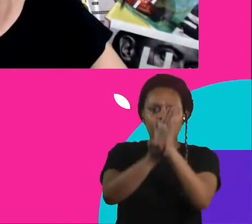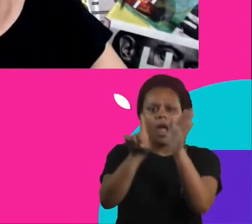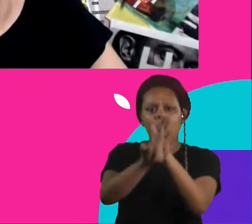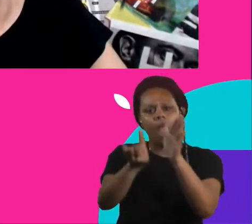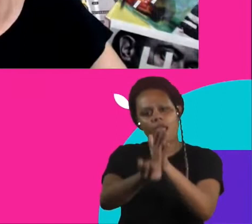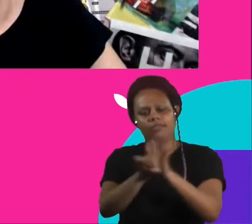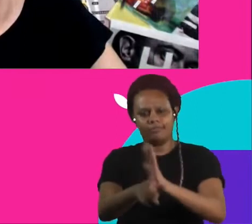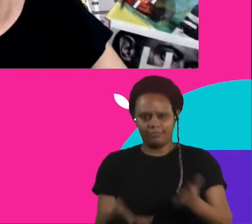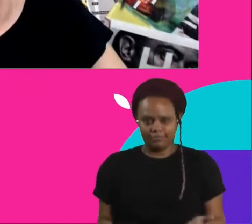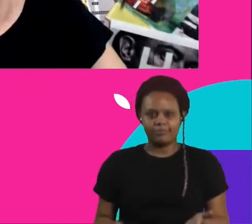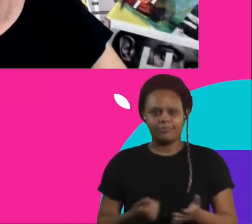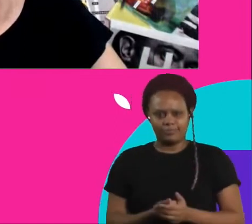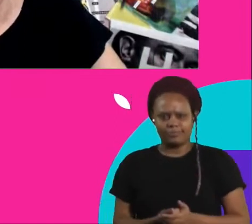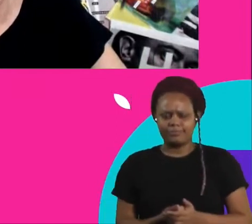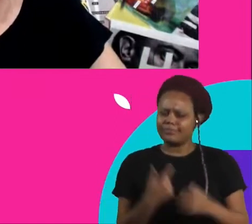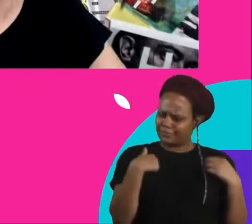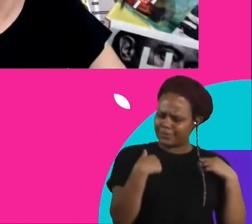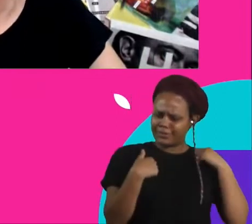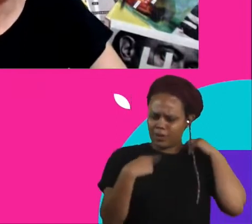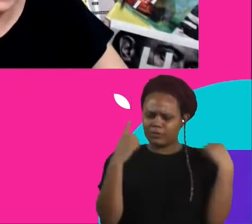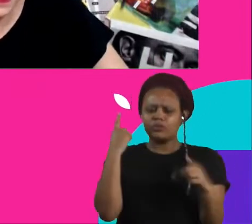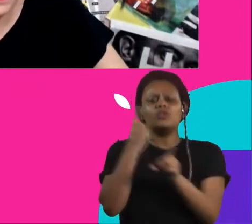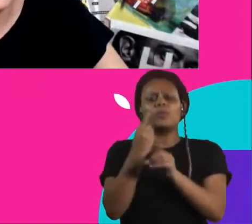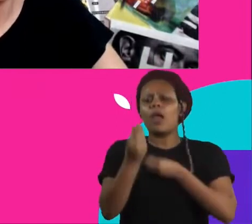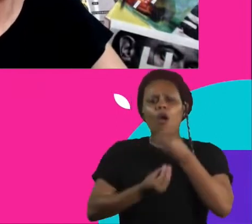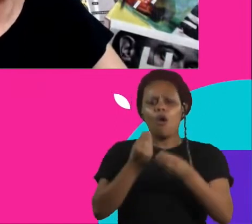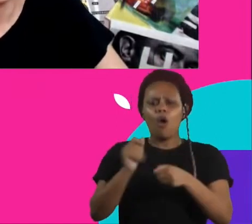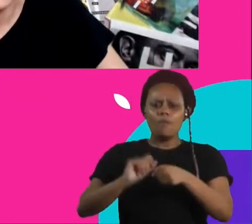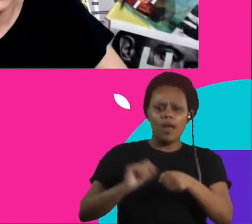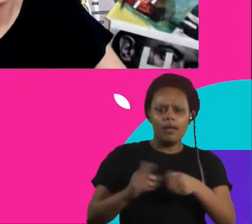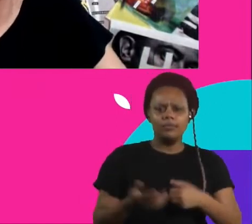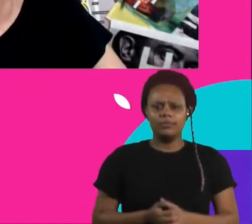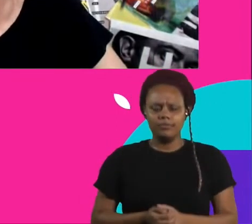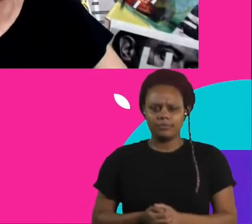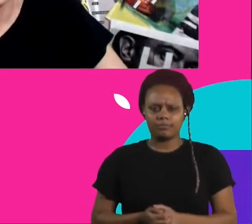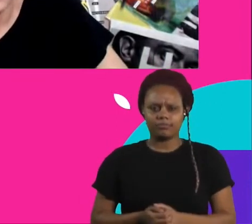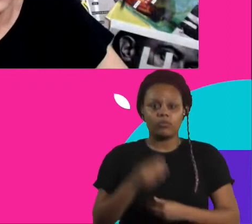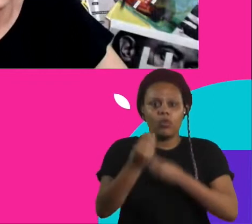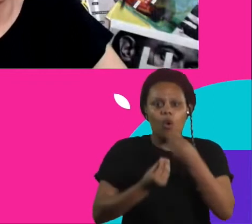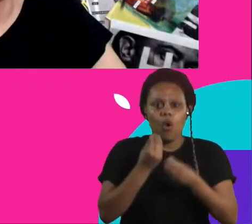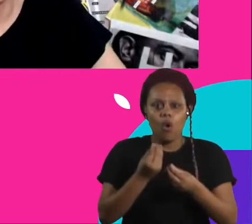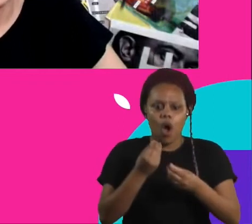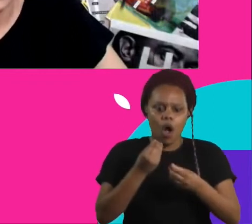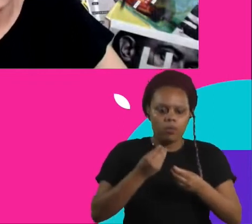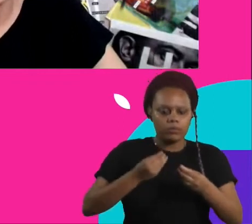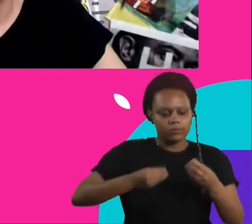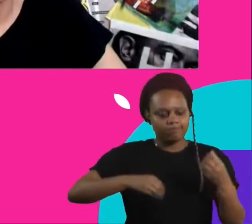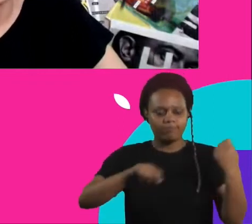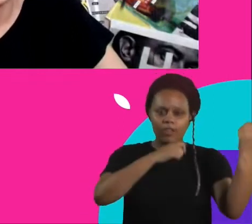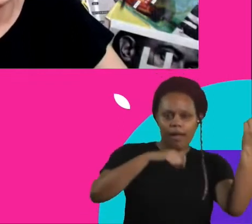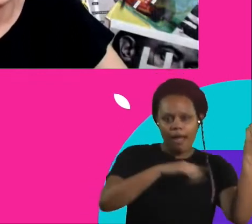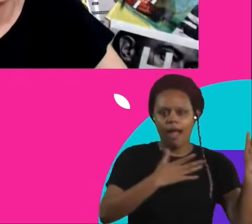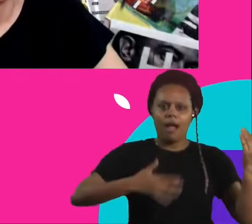aquele faro de, deixa eu descobrir como é que se faz isso aqui, deixa eu perguntar para fulano como é que ela aprendeu a tocar esse instrumento para eu aprender também, deixa eu saber como